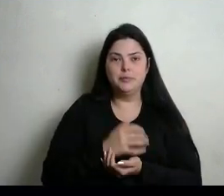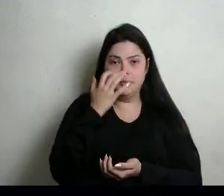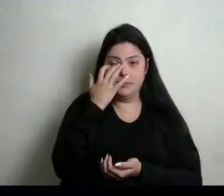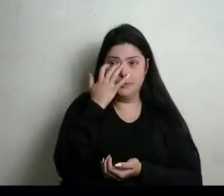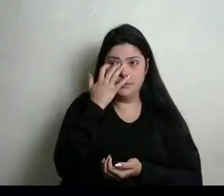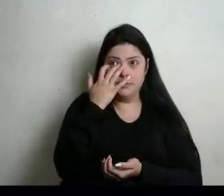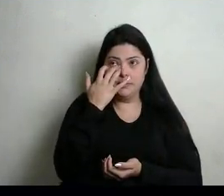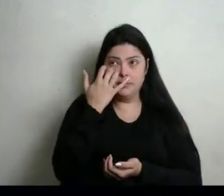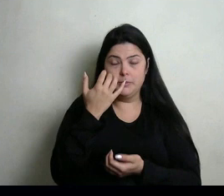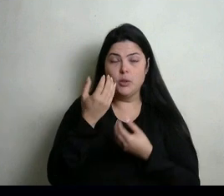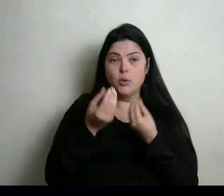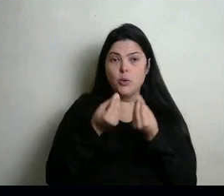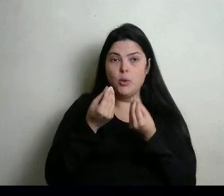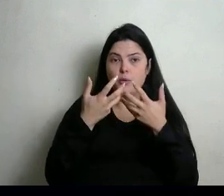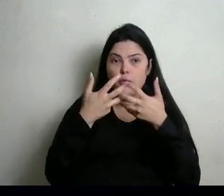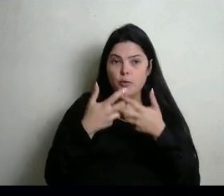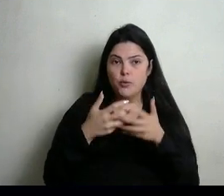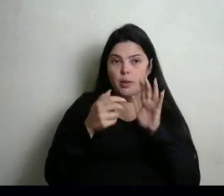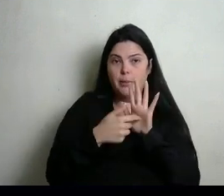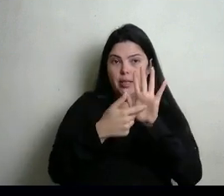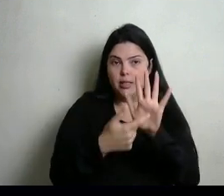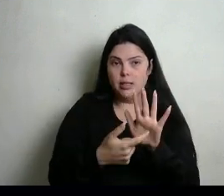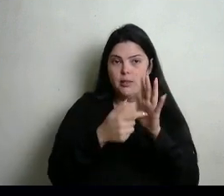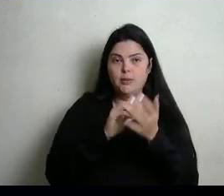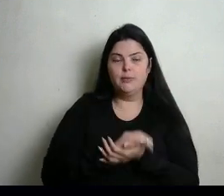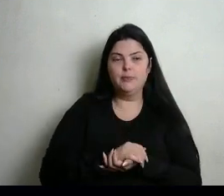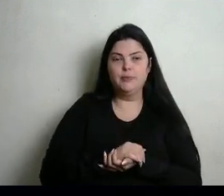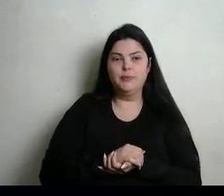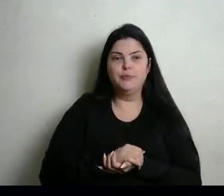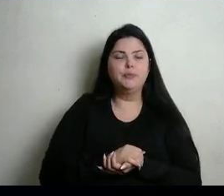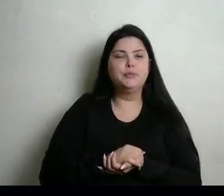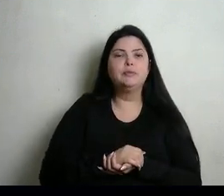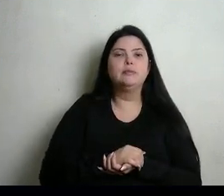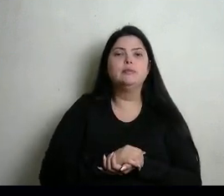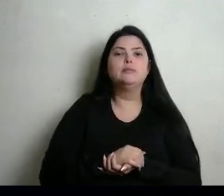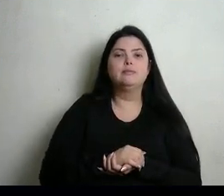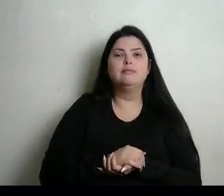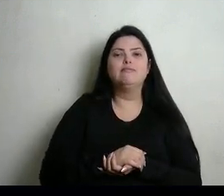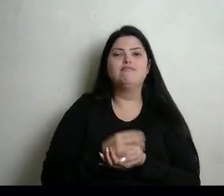como que vai funcionar essa apresentação, né, pessoal? Eu vou tentar primeiro deixar todo mundo